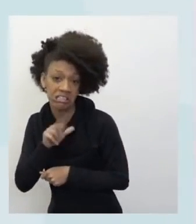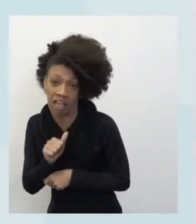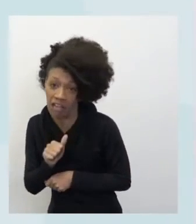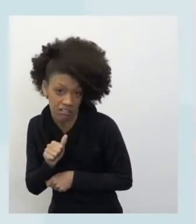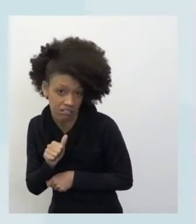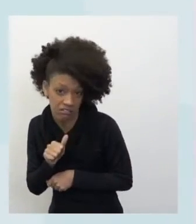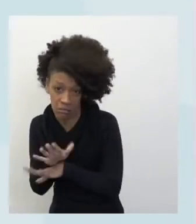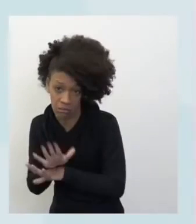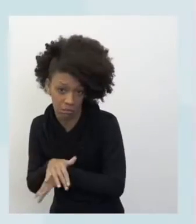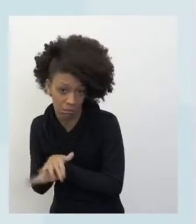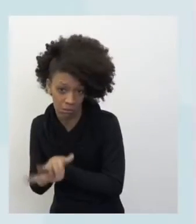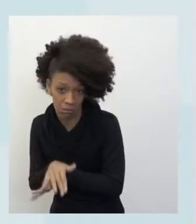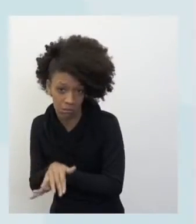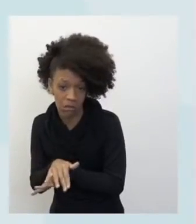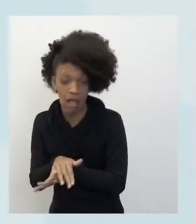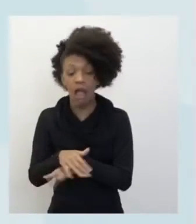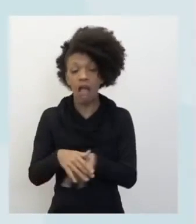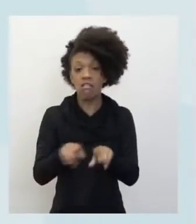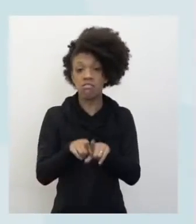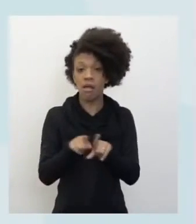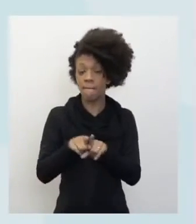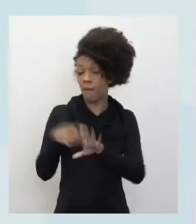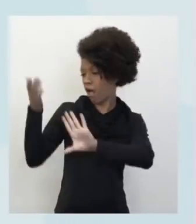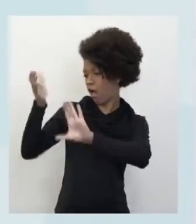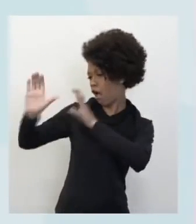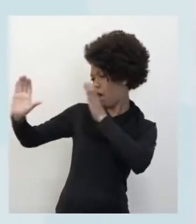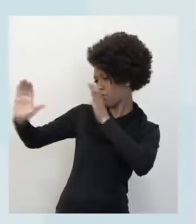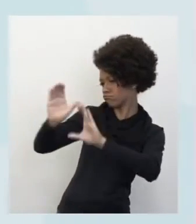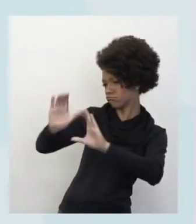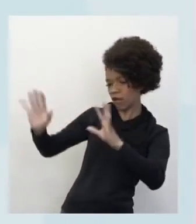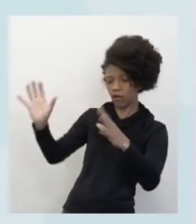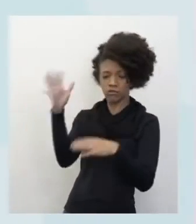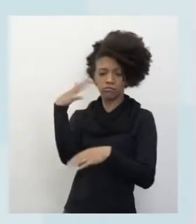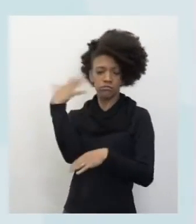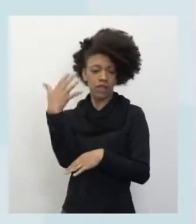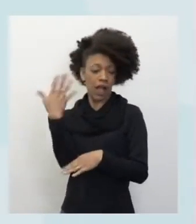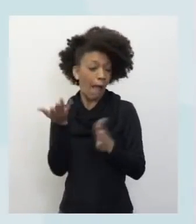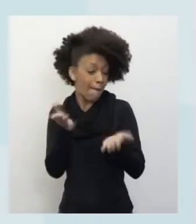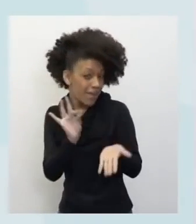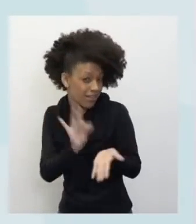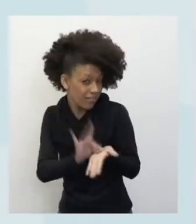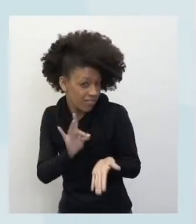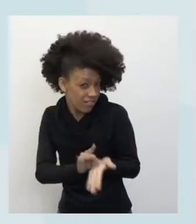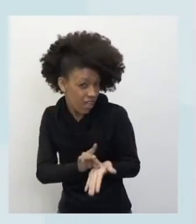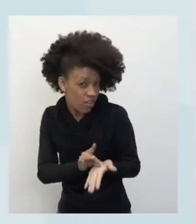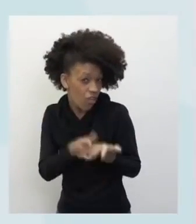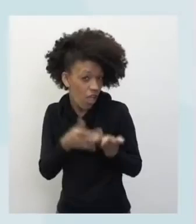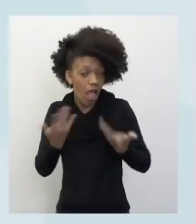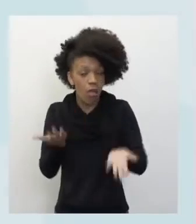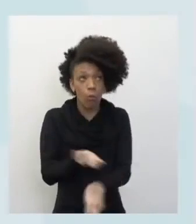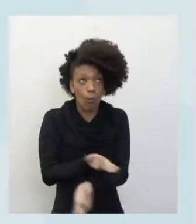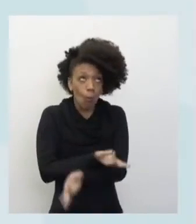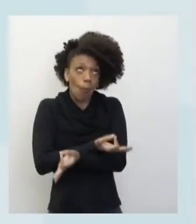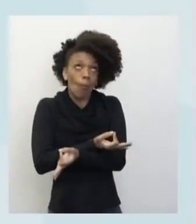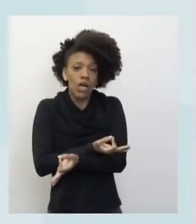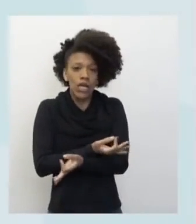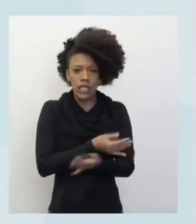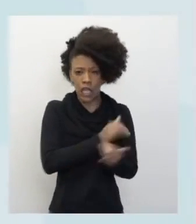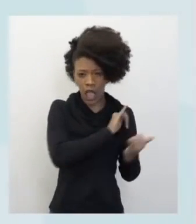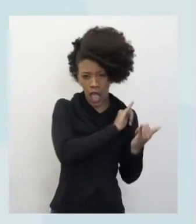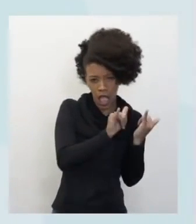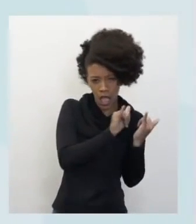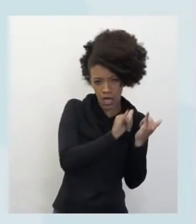Yara. Dizem que encanta com seu canto, que na verdade era um mantra, e reza a lenda que